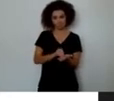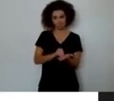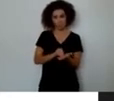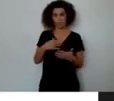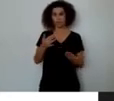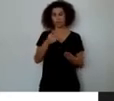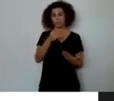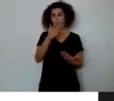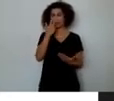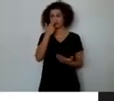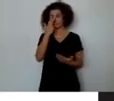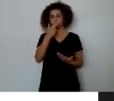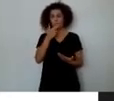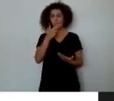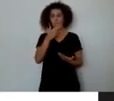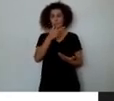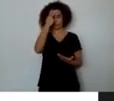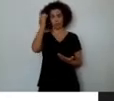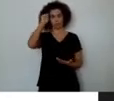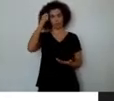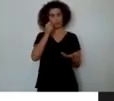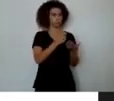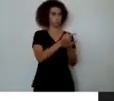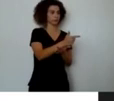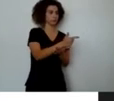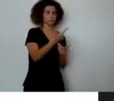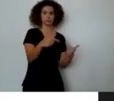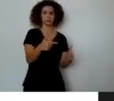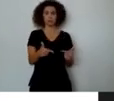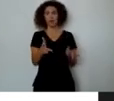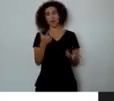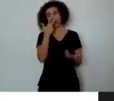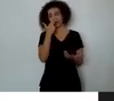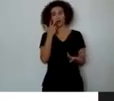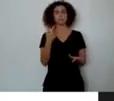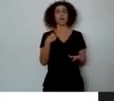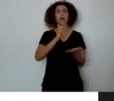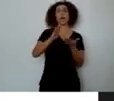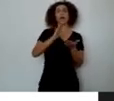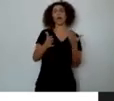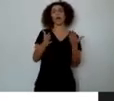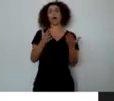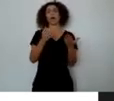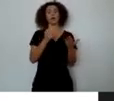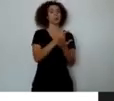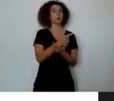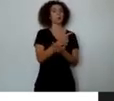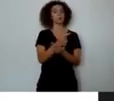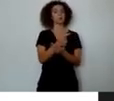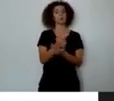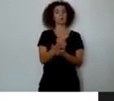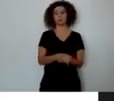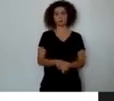consumindo isso aí acaba reforçando a ideia de que o negro não gasta, de que o negro não consome. Mas o negro